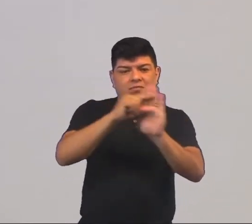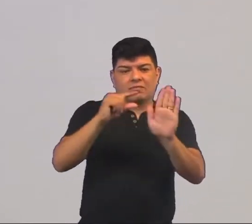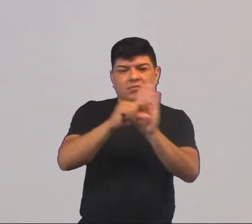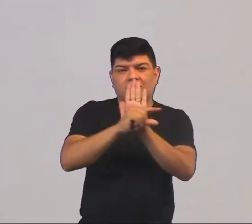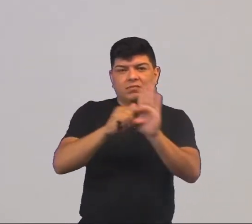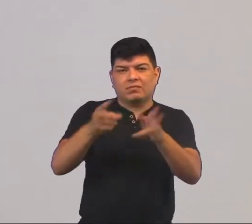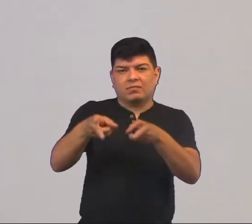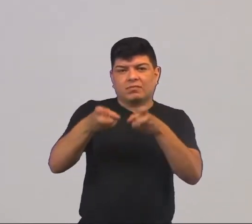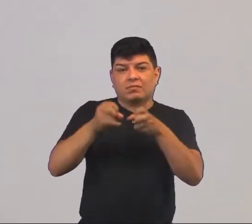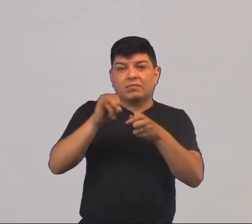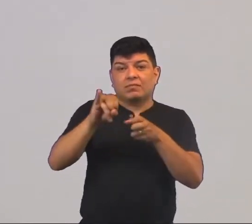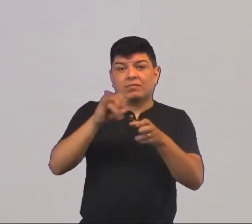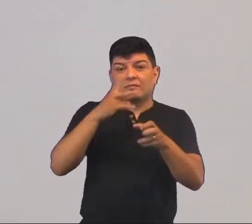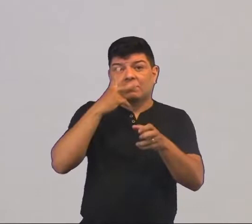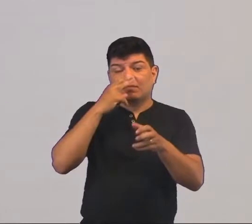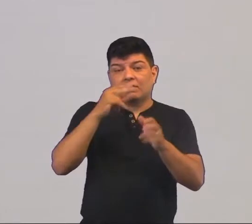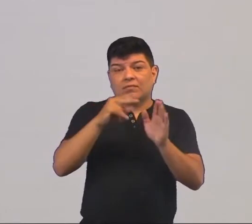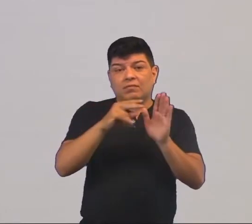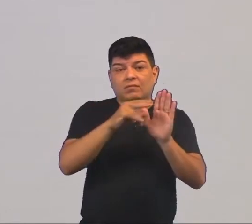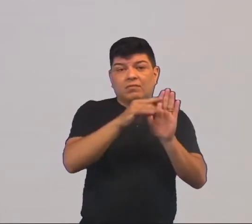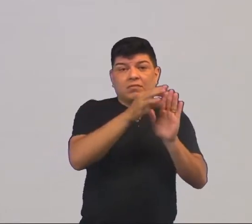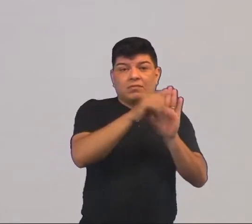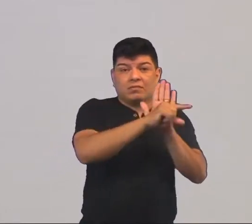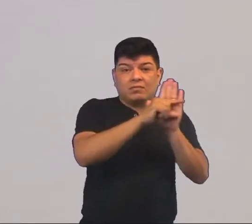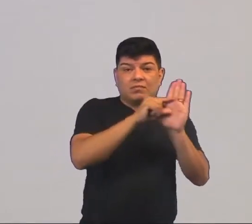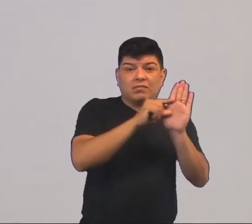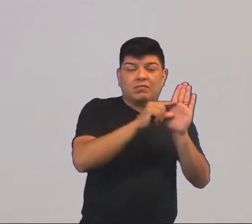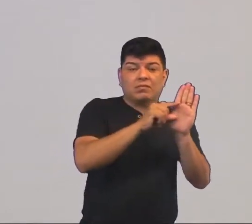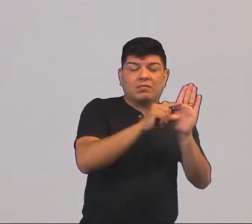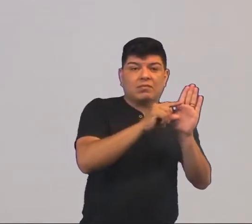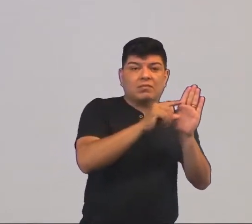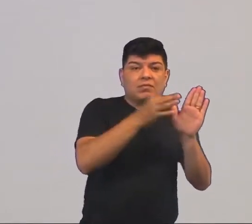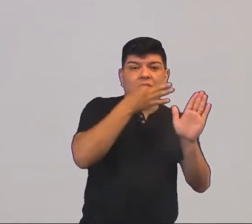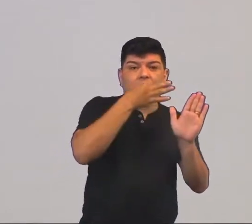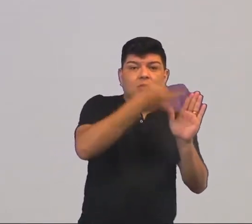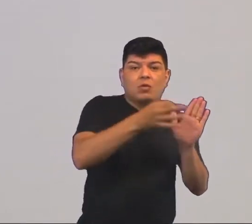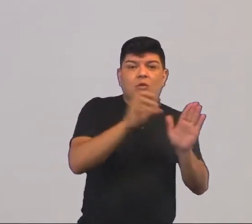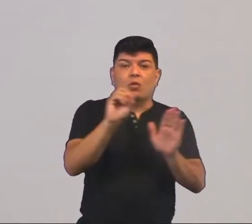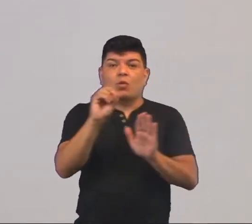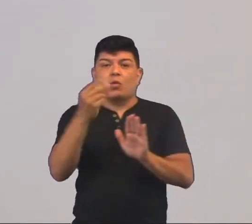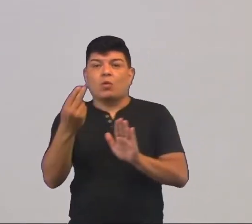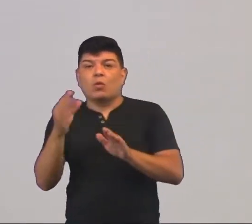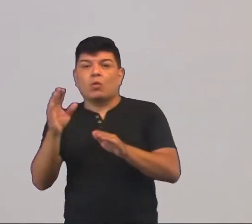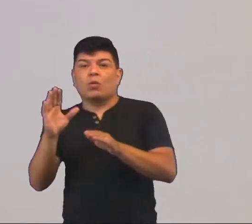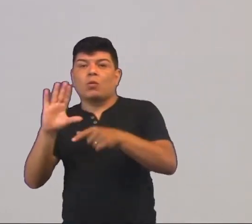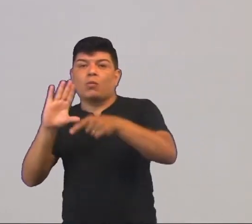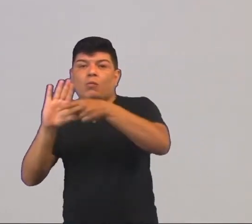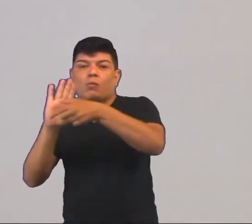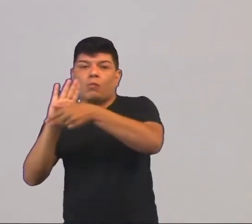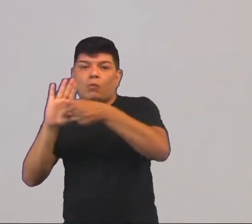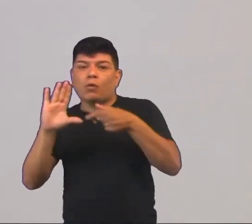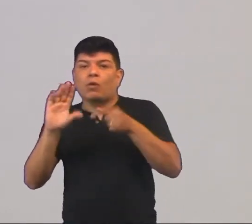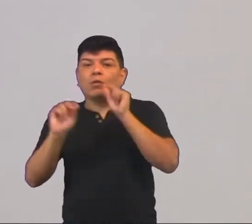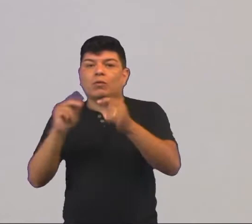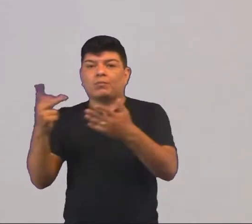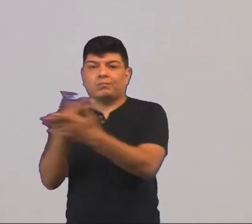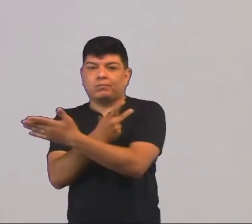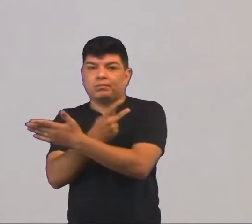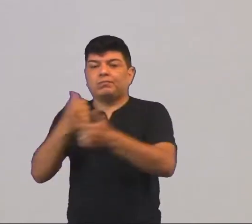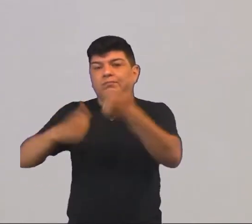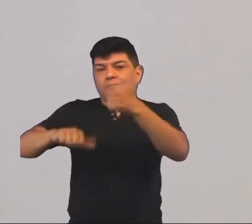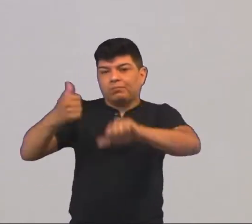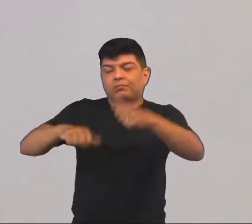texto para identificar se aquele fragmento é uma opinião ou se realmente é um fato, né? Para isso a gente